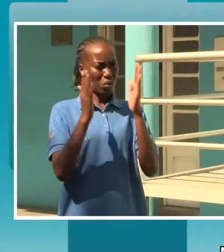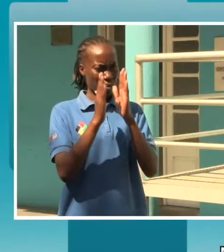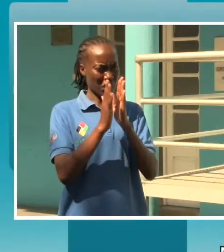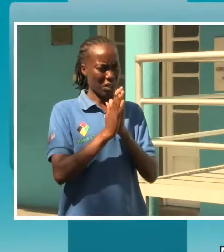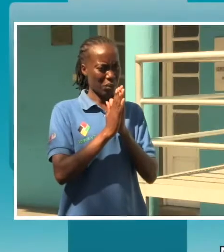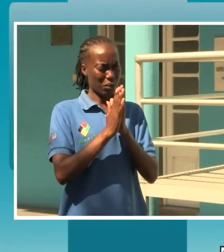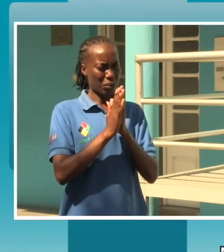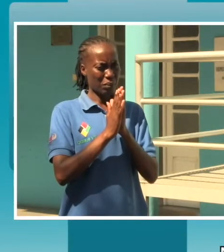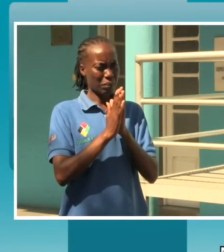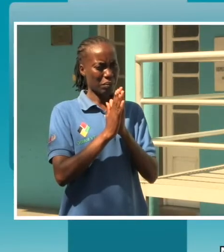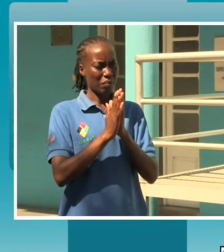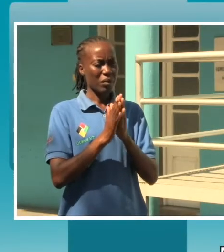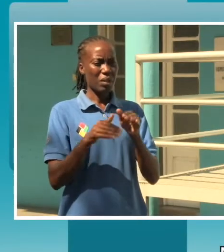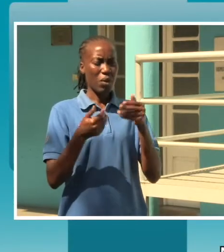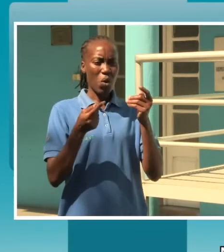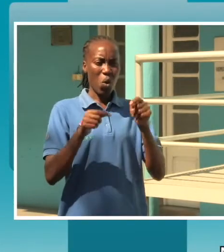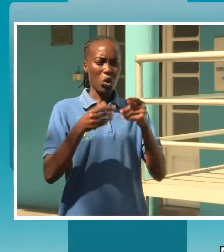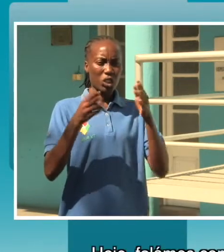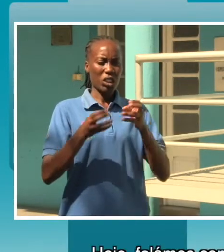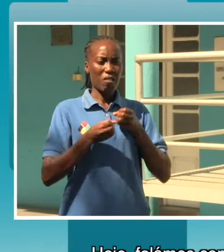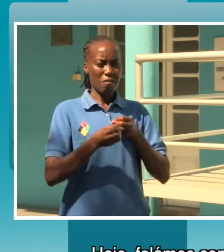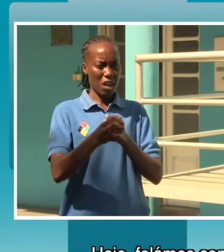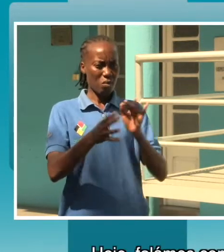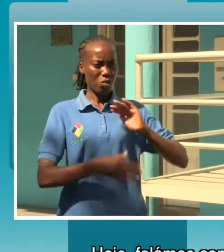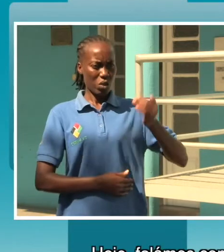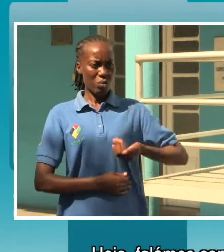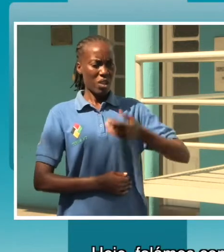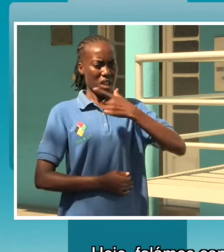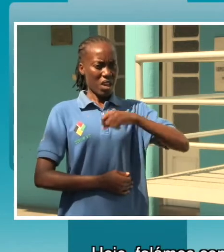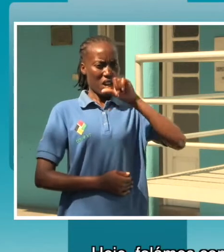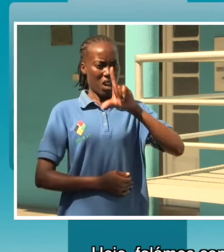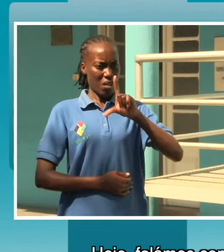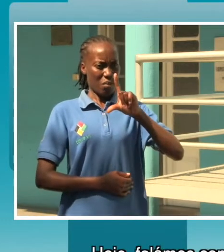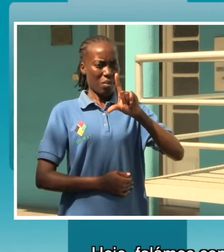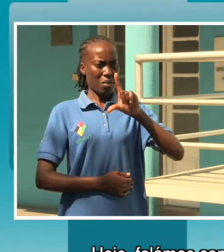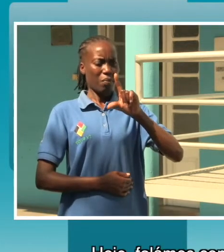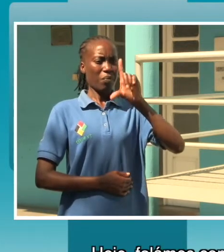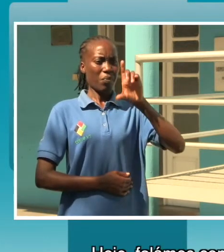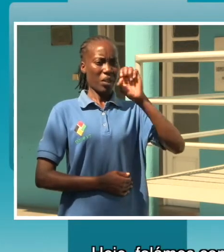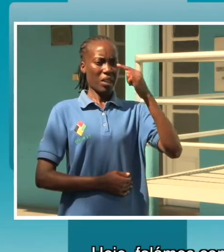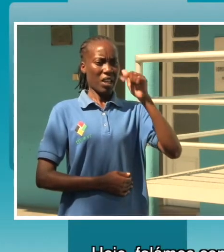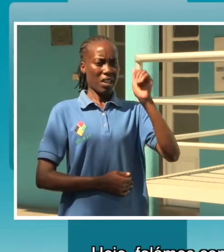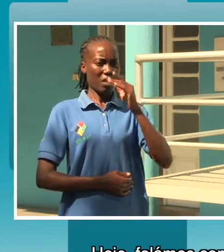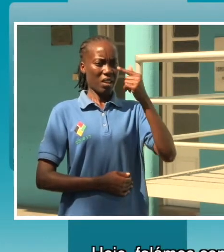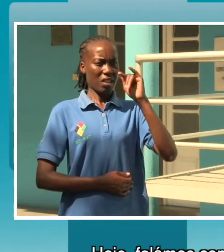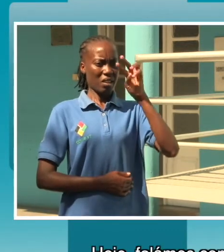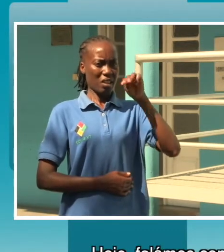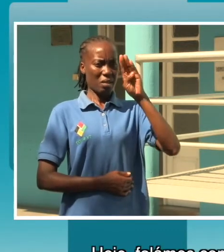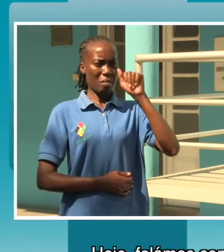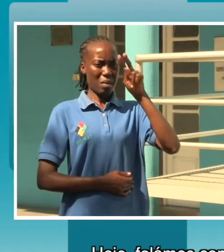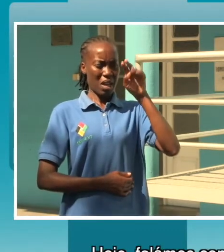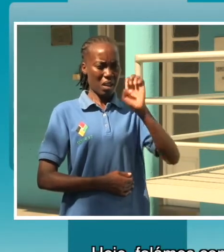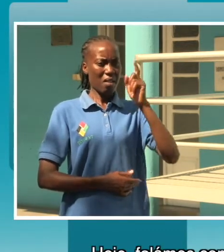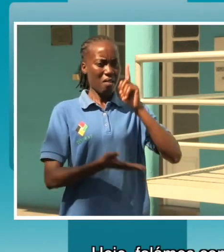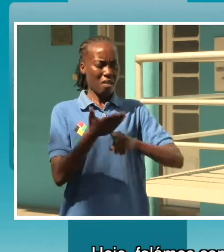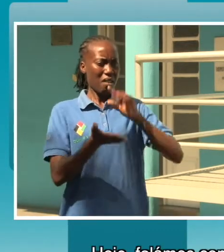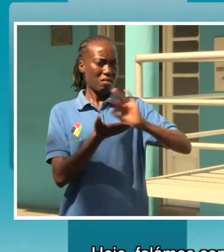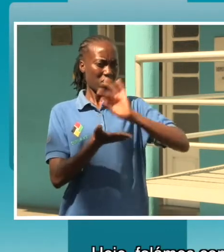Ok, muito obrigado. Pois é, hoje falamos com a Leta Timbani, que ela é